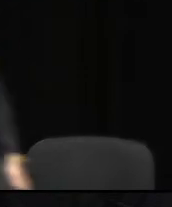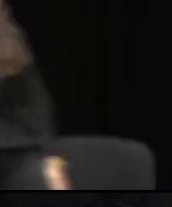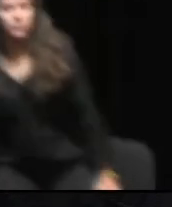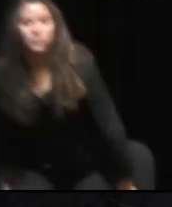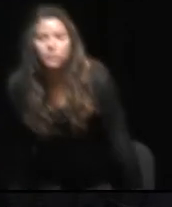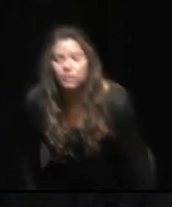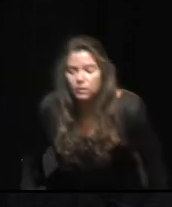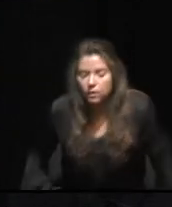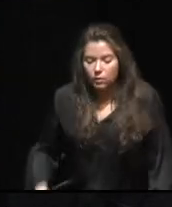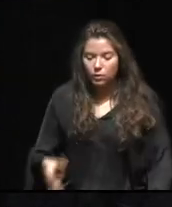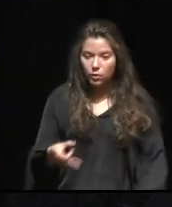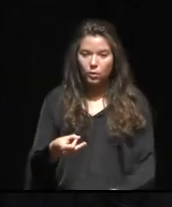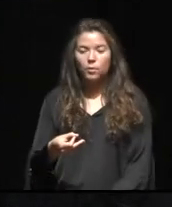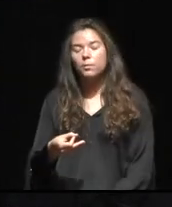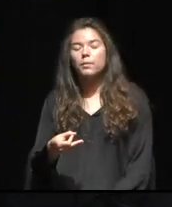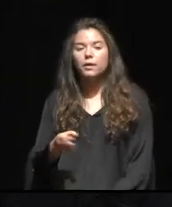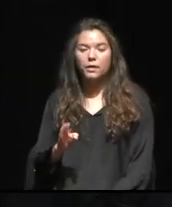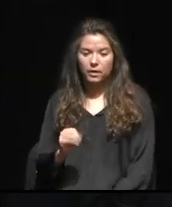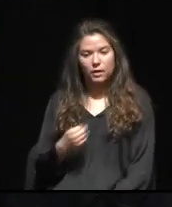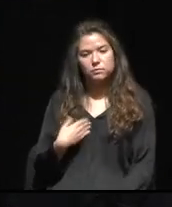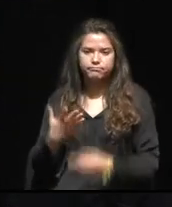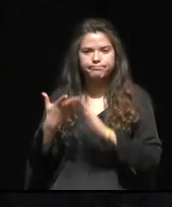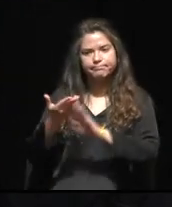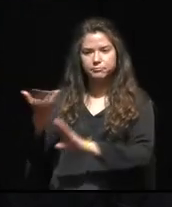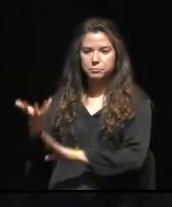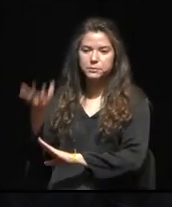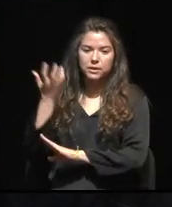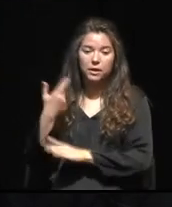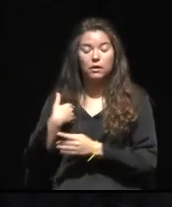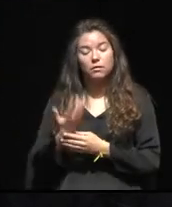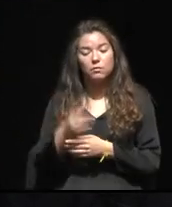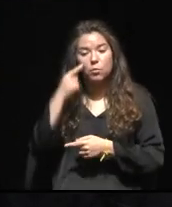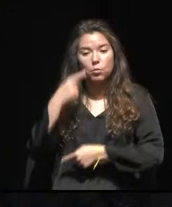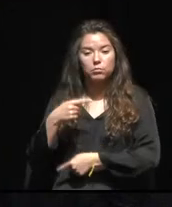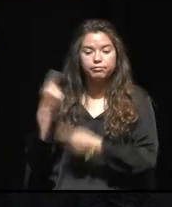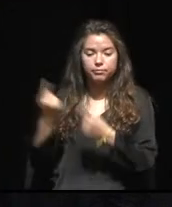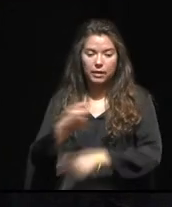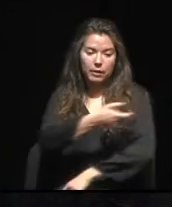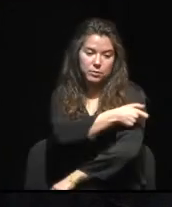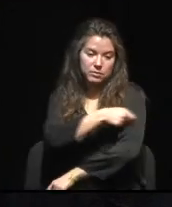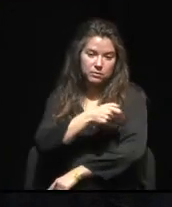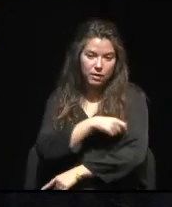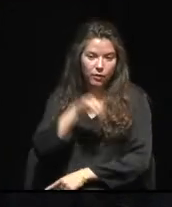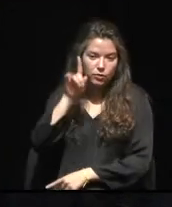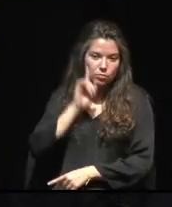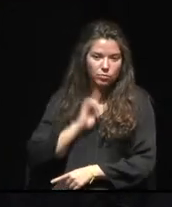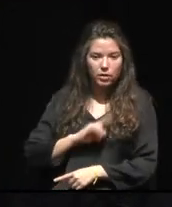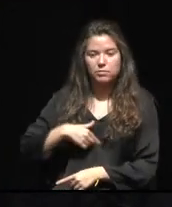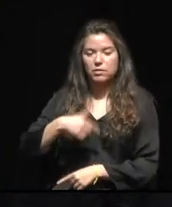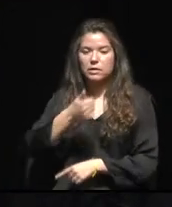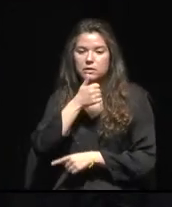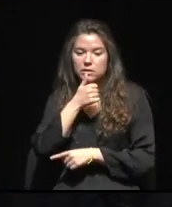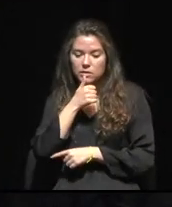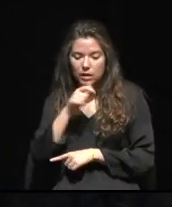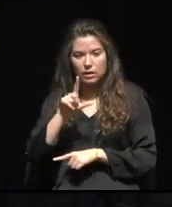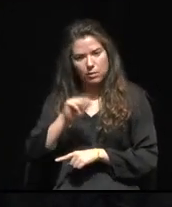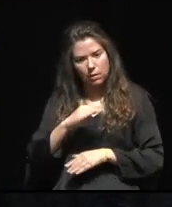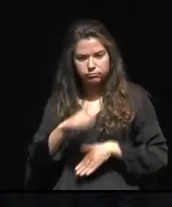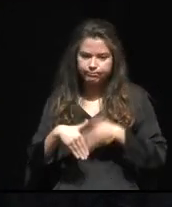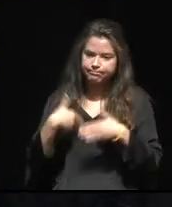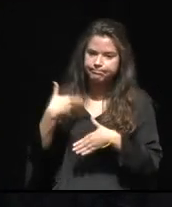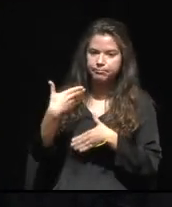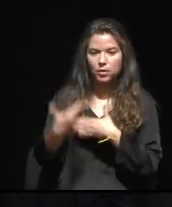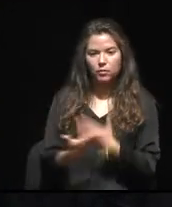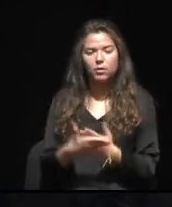assumir uma posição de destaque no que concerne a representatividade das mulheres nos órgãos de decisão e dos avanços